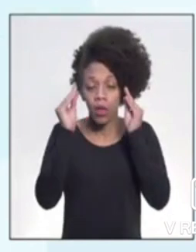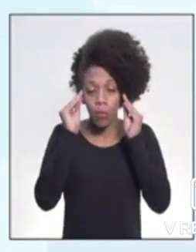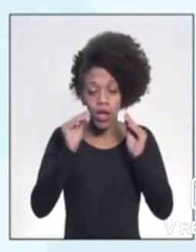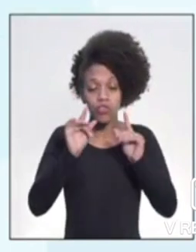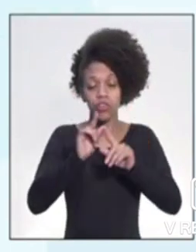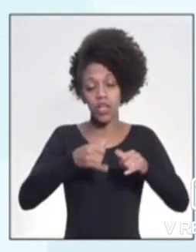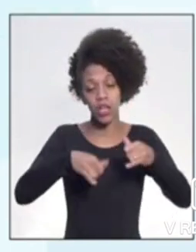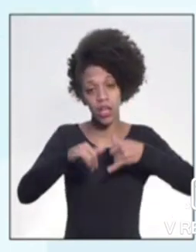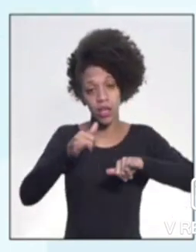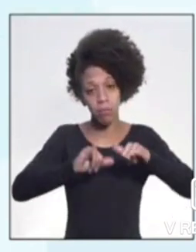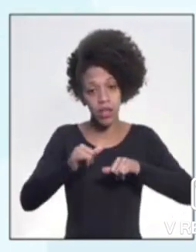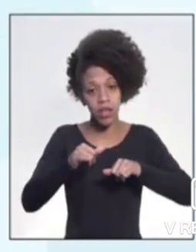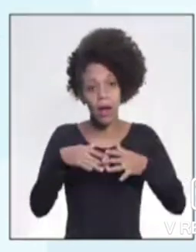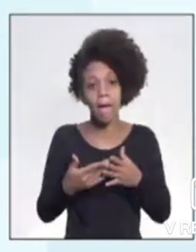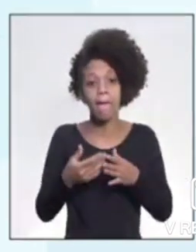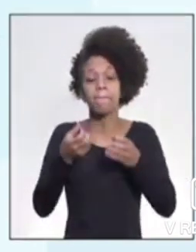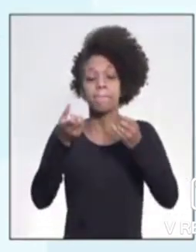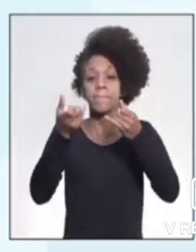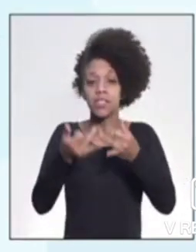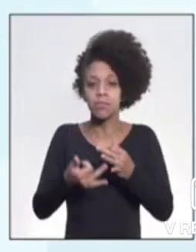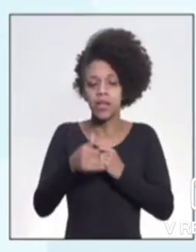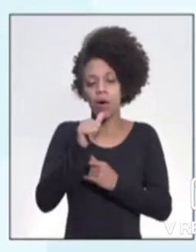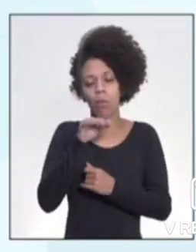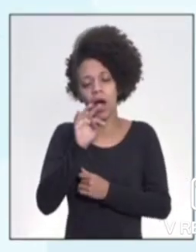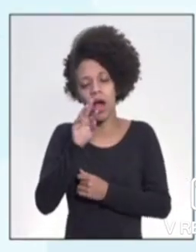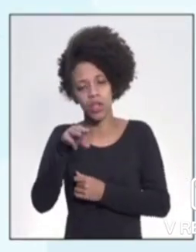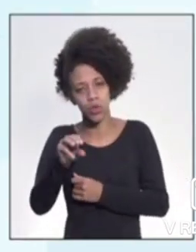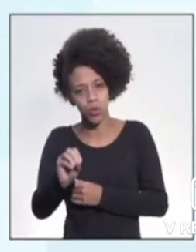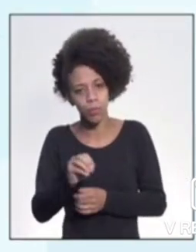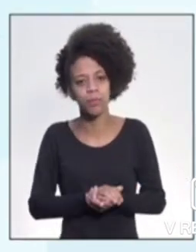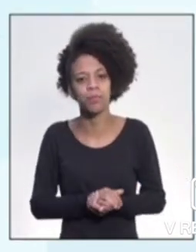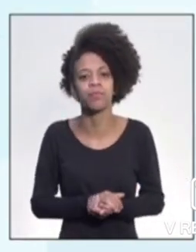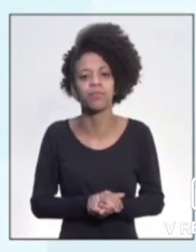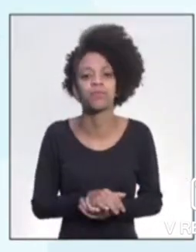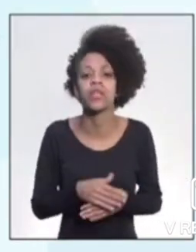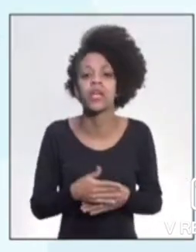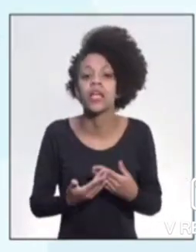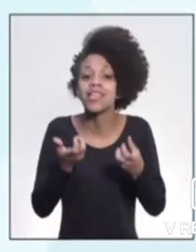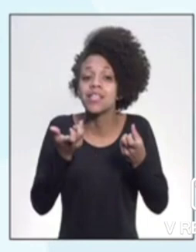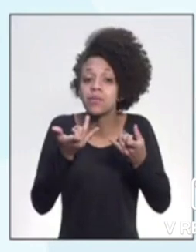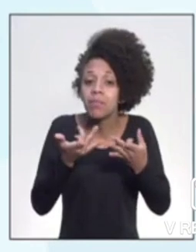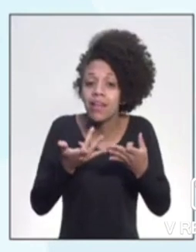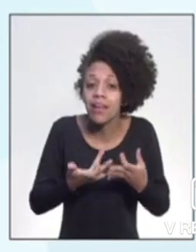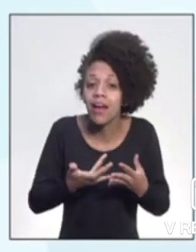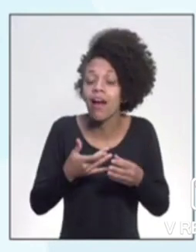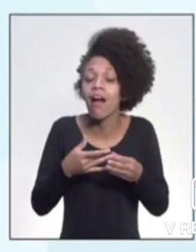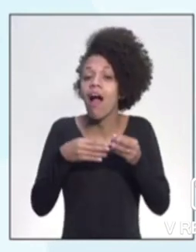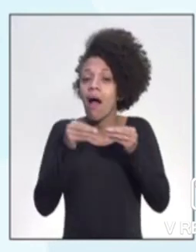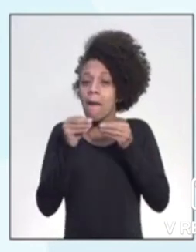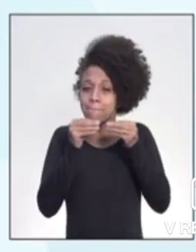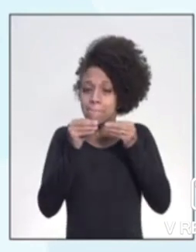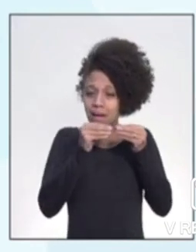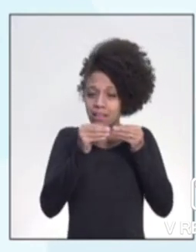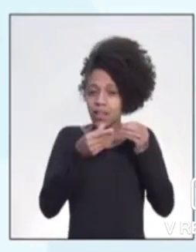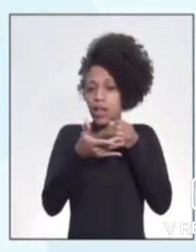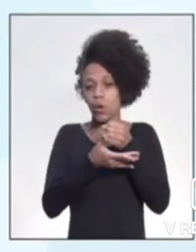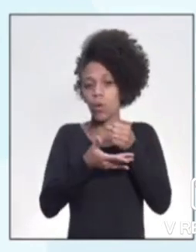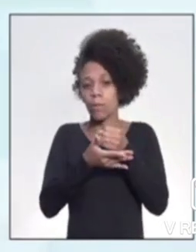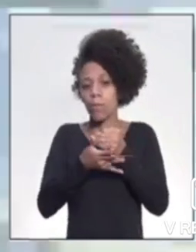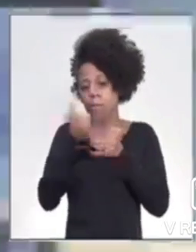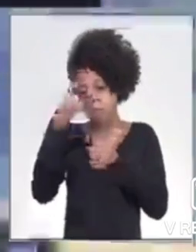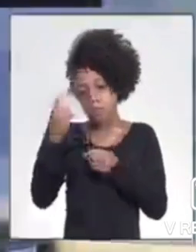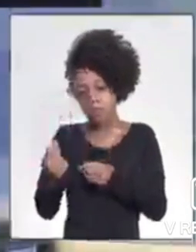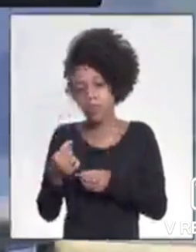para descrever o átomo em termos de núcleo e eletrosfera e explicar a estrutura da matéria com base nas ideias